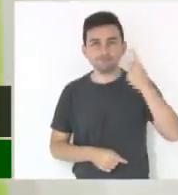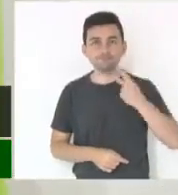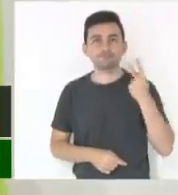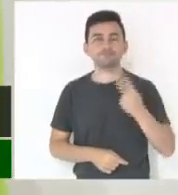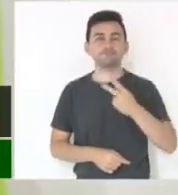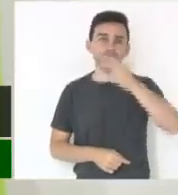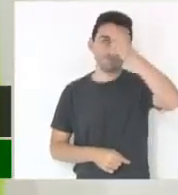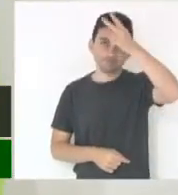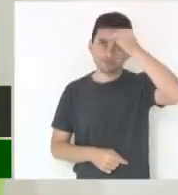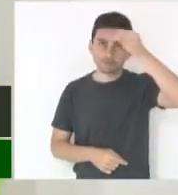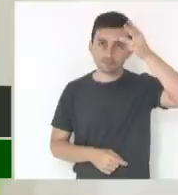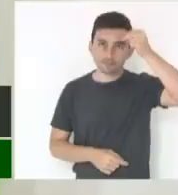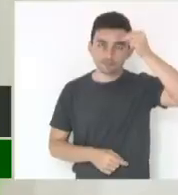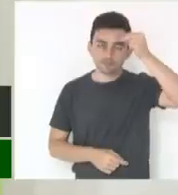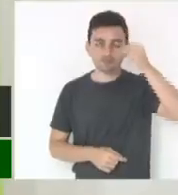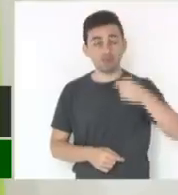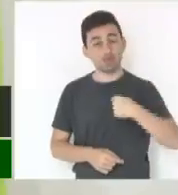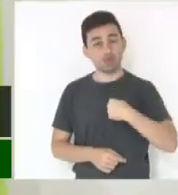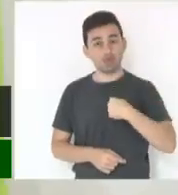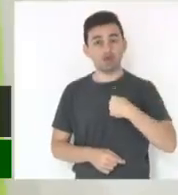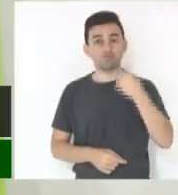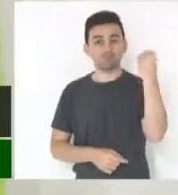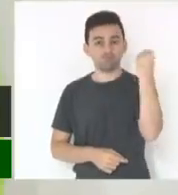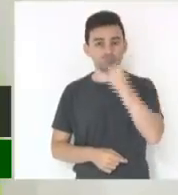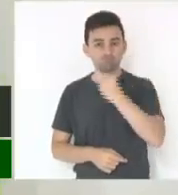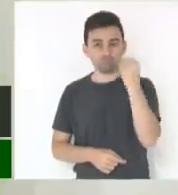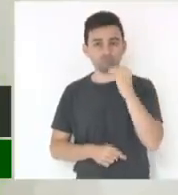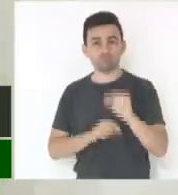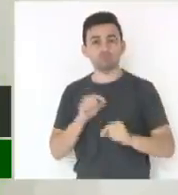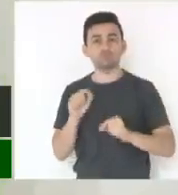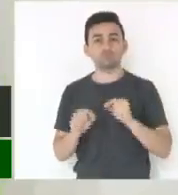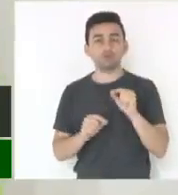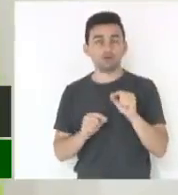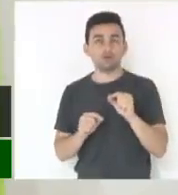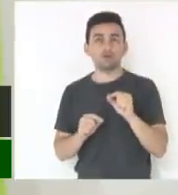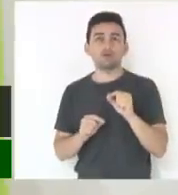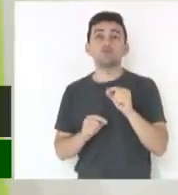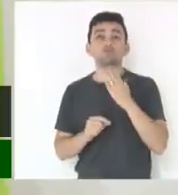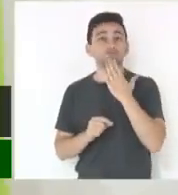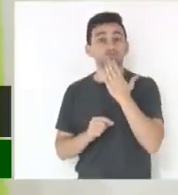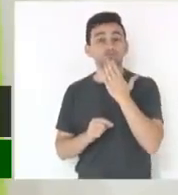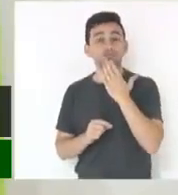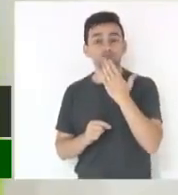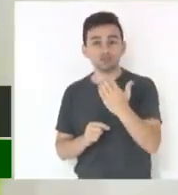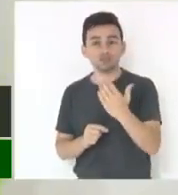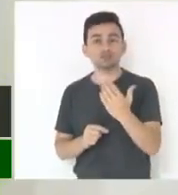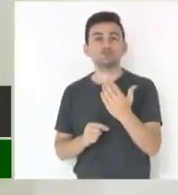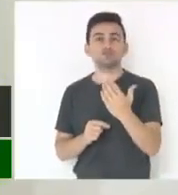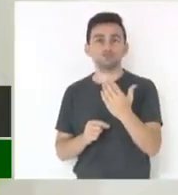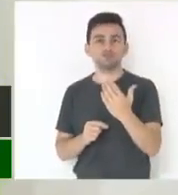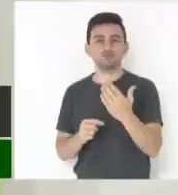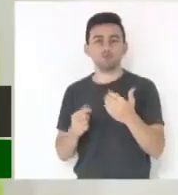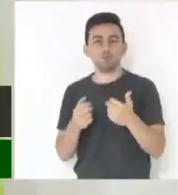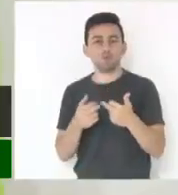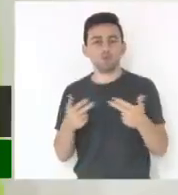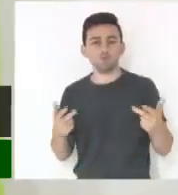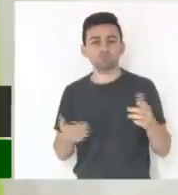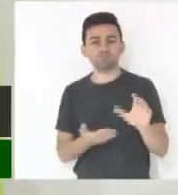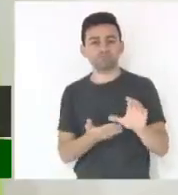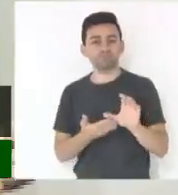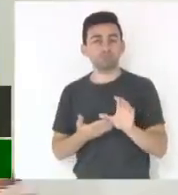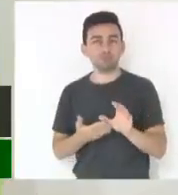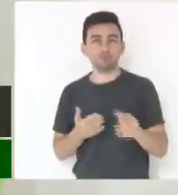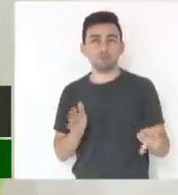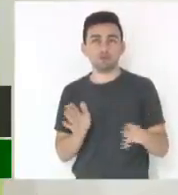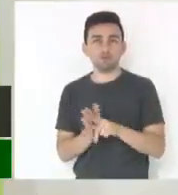vêm, aproveito os pedidos de recursos que tem pendente junto ao governo do